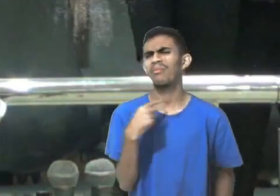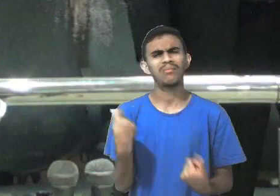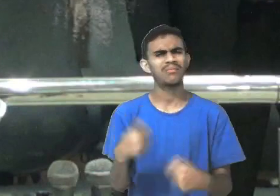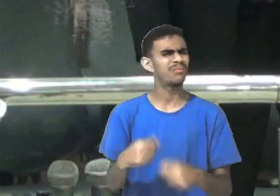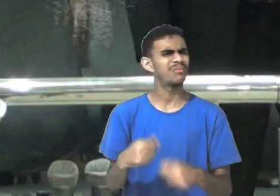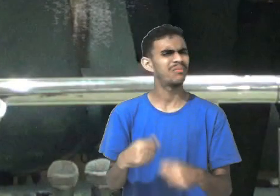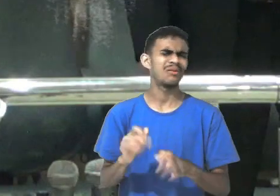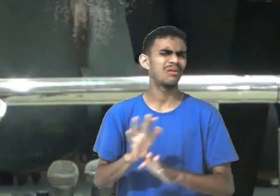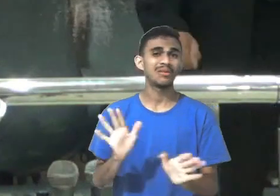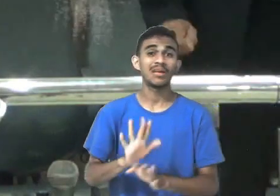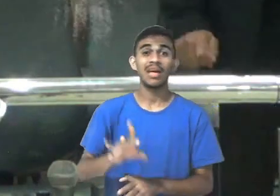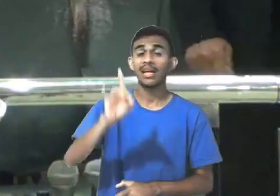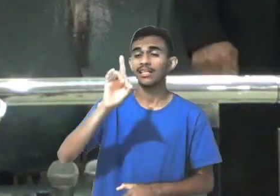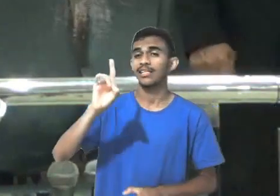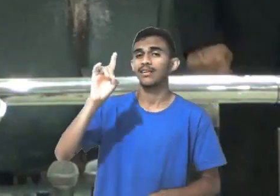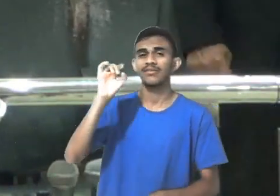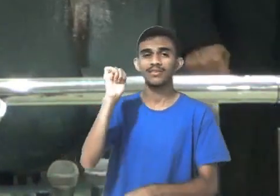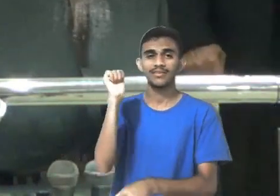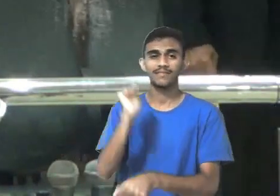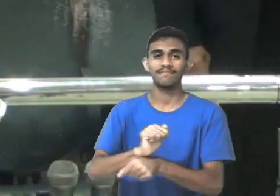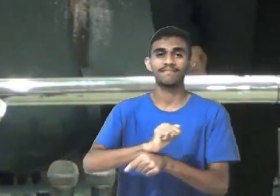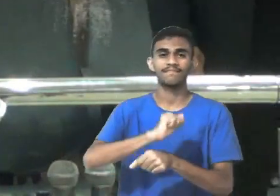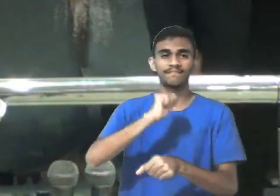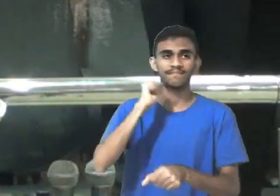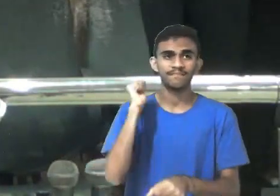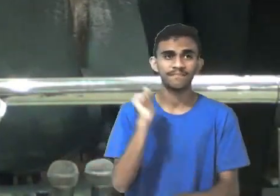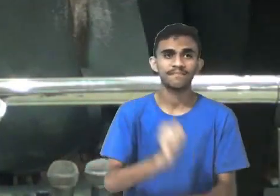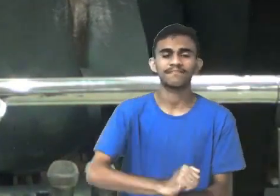medo, em Deus